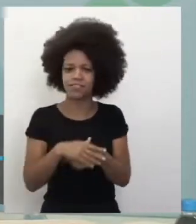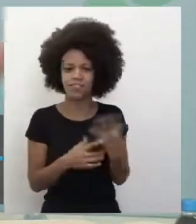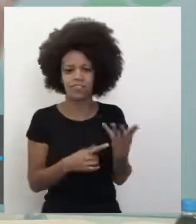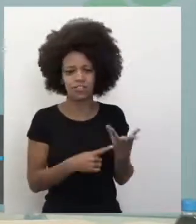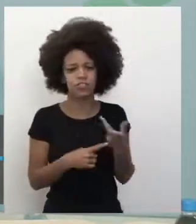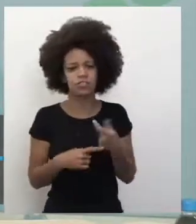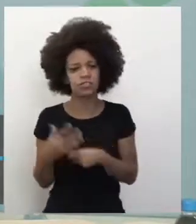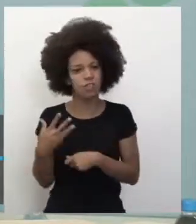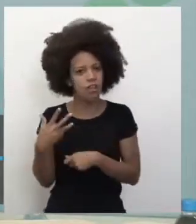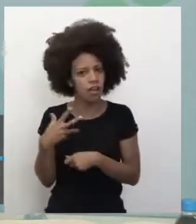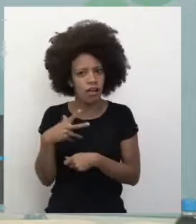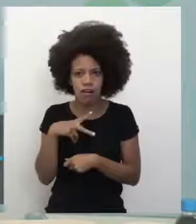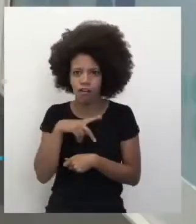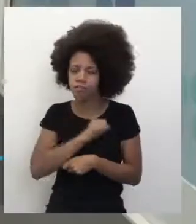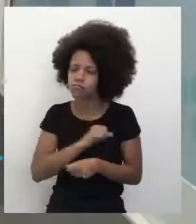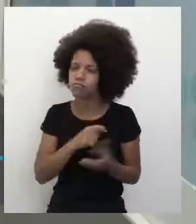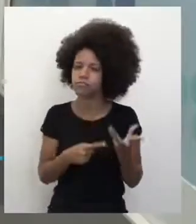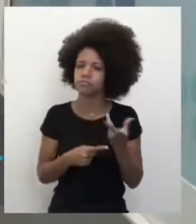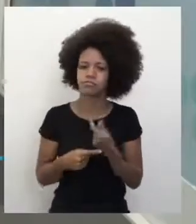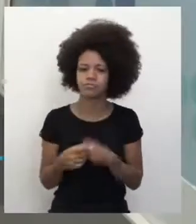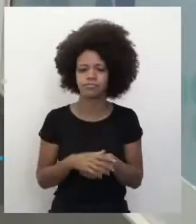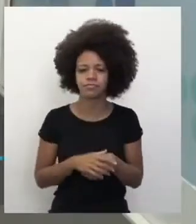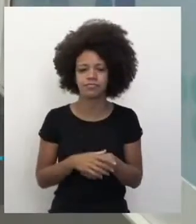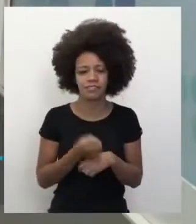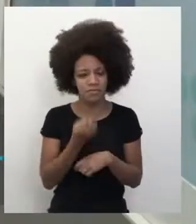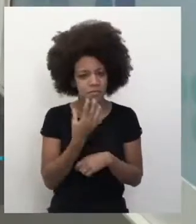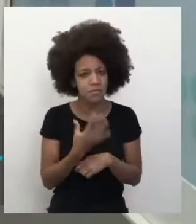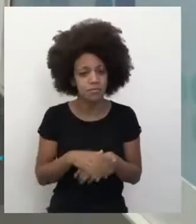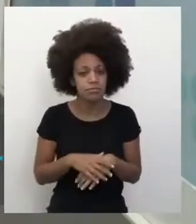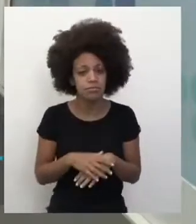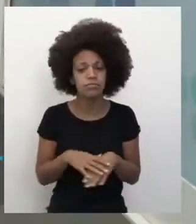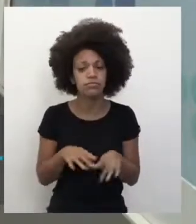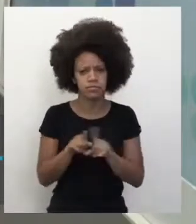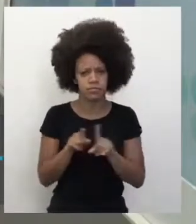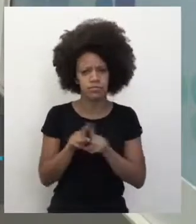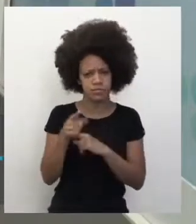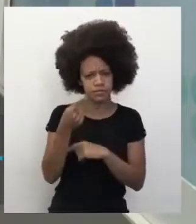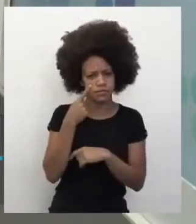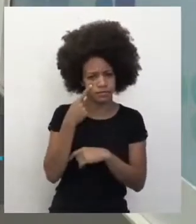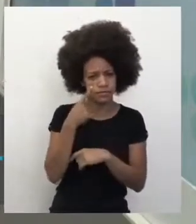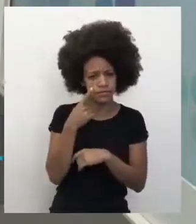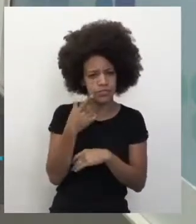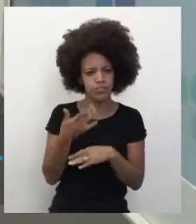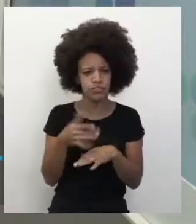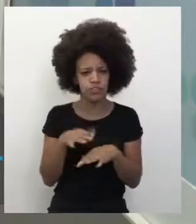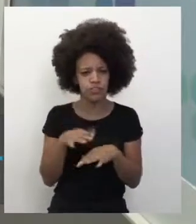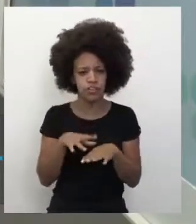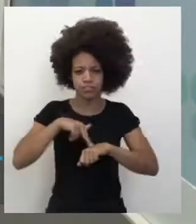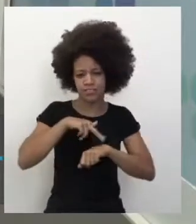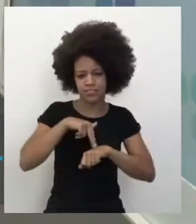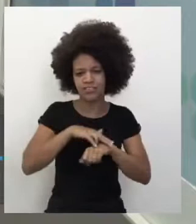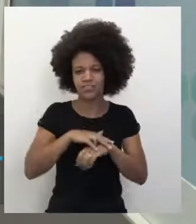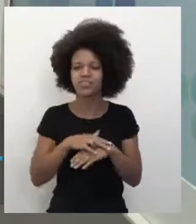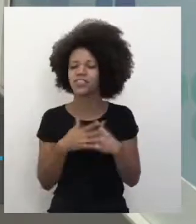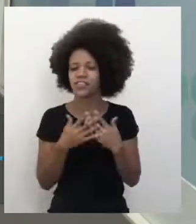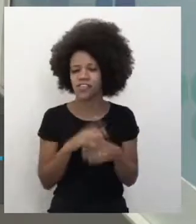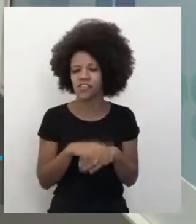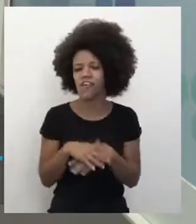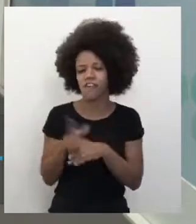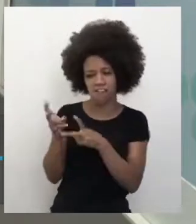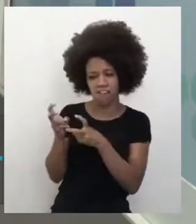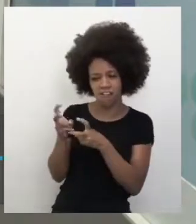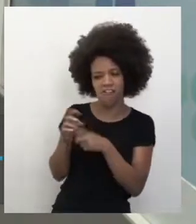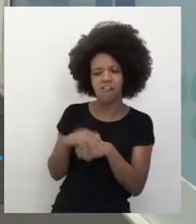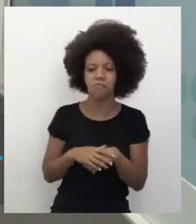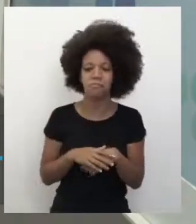né? Adoro arte, sabia, Fernanda? Bora lá então, Adoro. Pro, que você eu vai sou gostar. artista também, viu? Você vai ver. Daqui a pouco você vai começar a dançar sei, aqui. De alguns dotes.